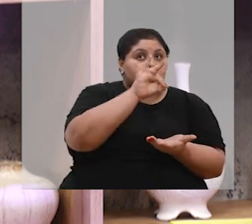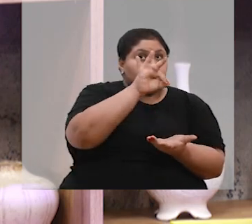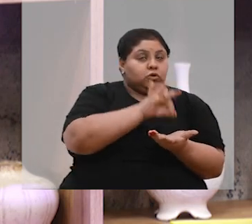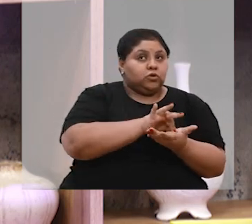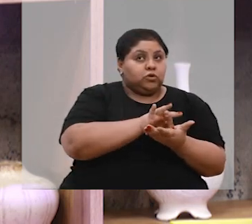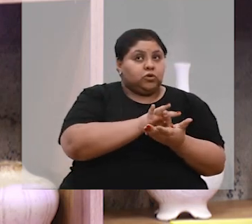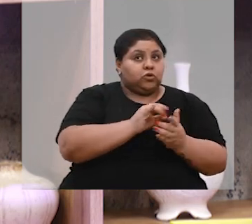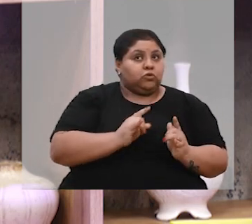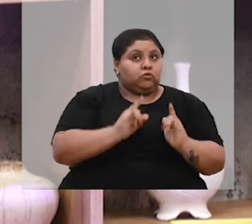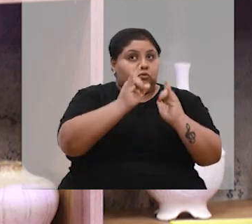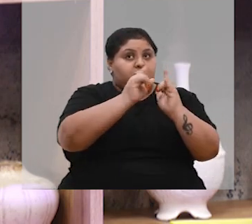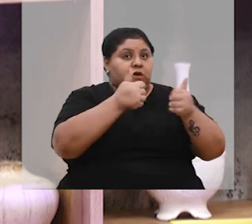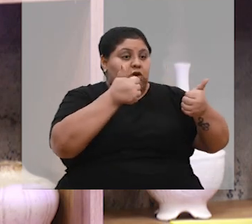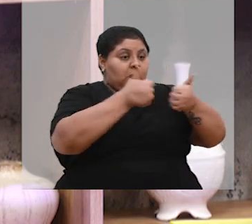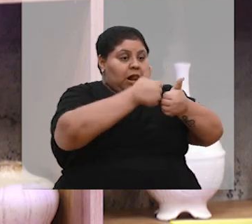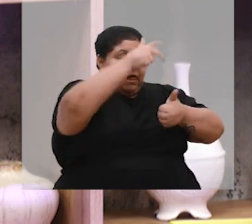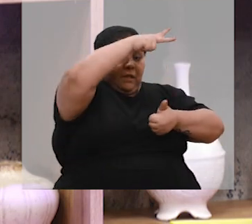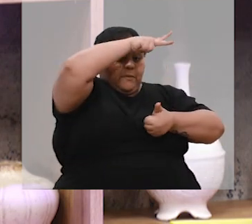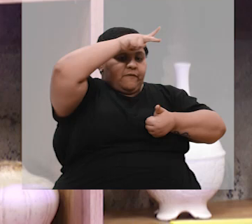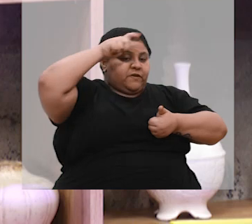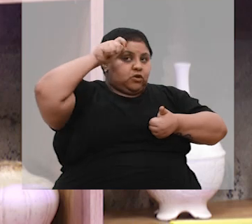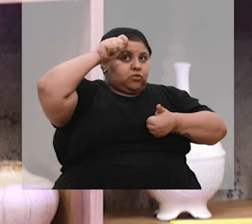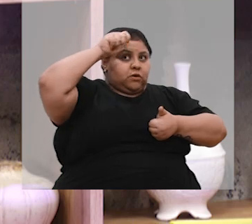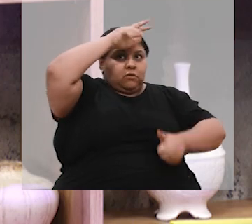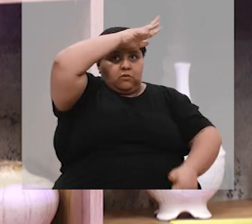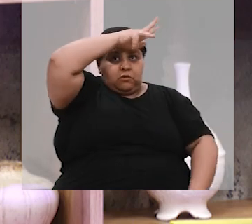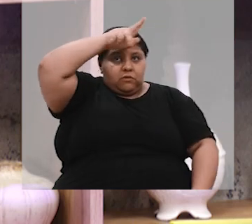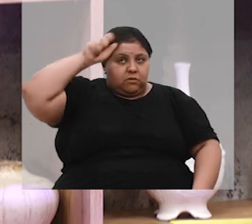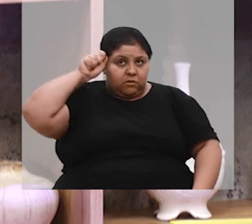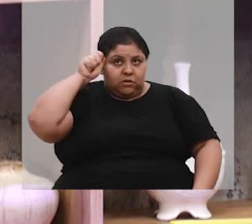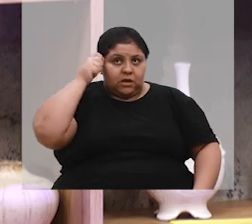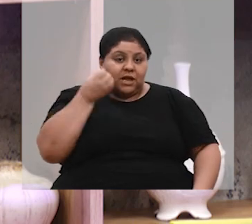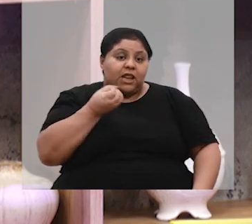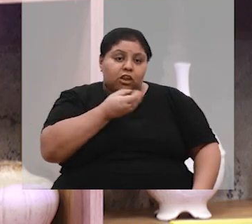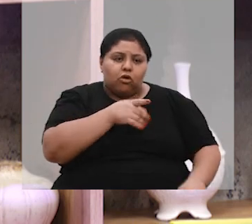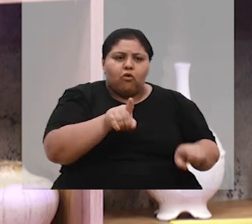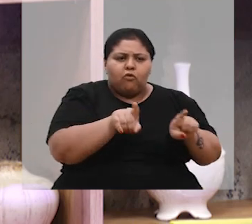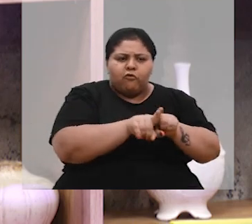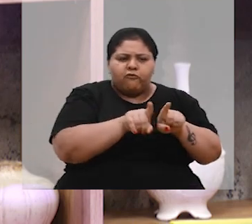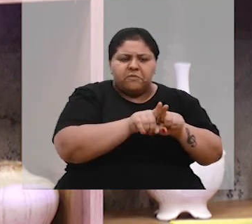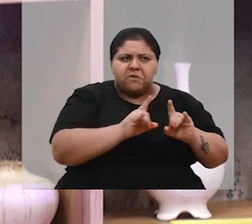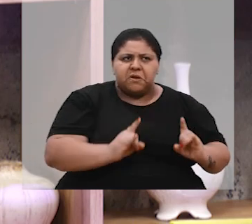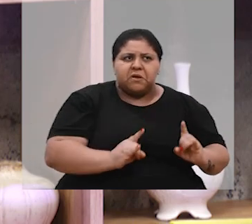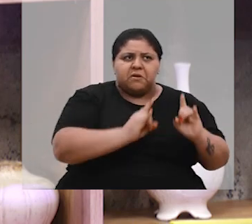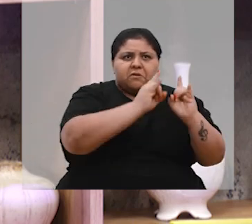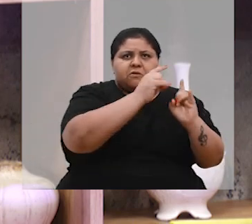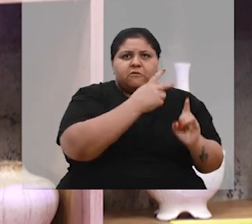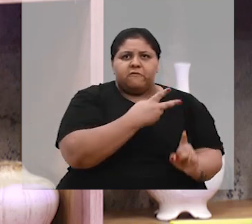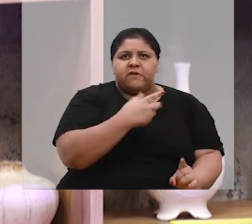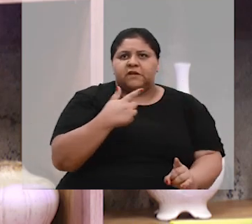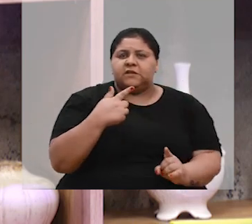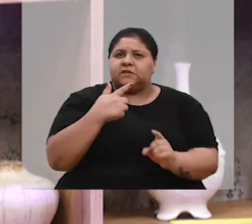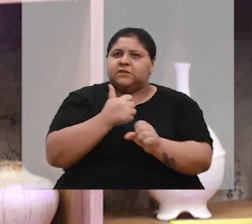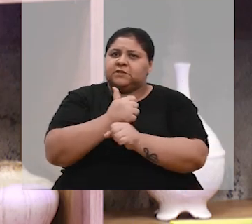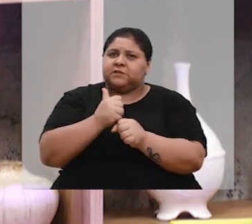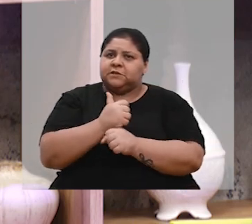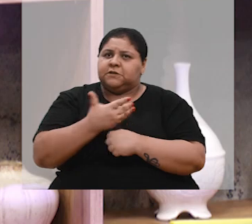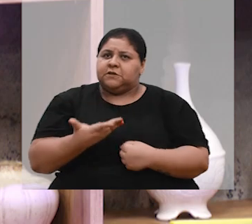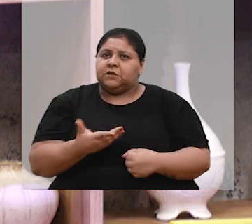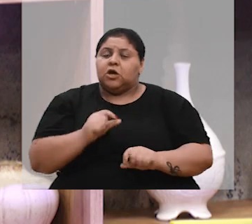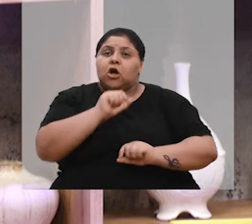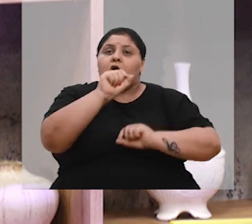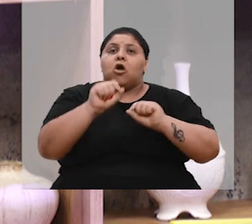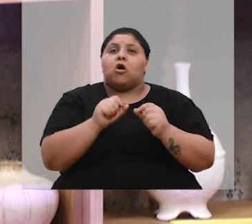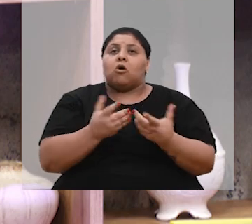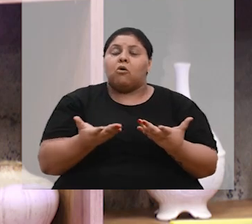lado da prefeitura municipal, que é super recente também, um prédio que tem 27 anos, e como